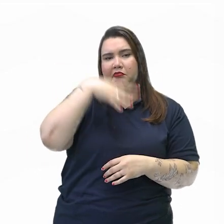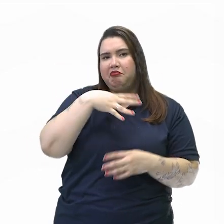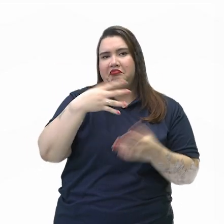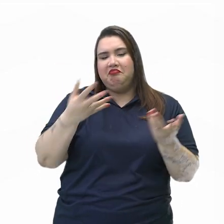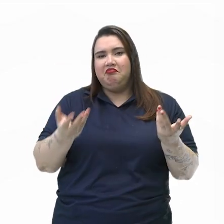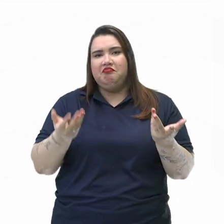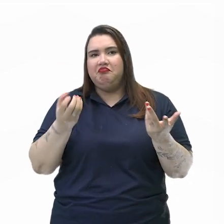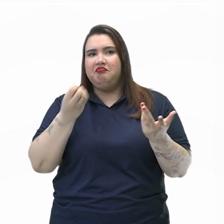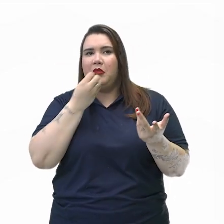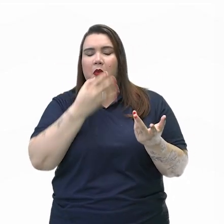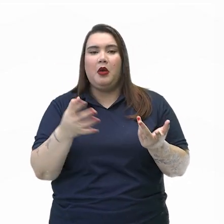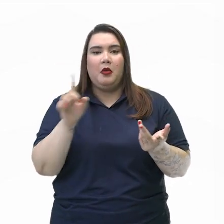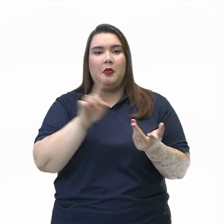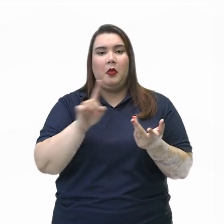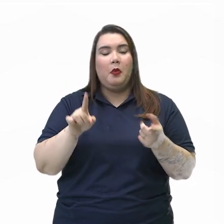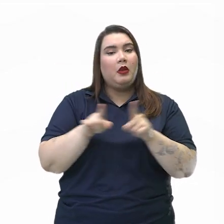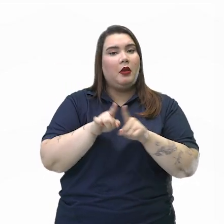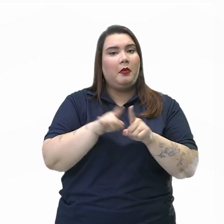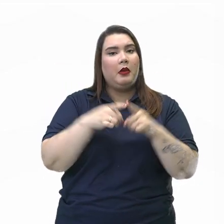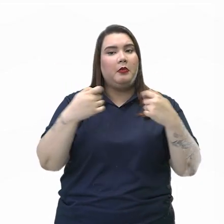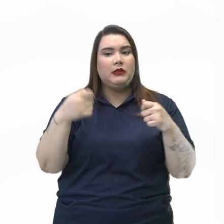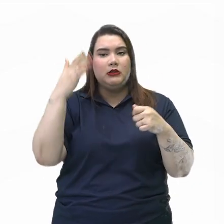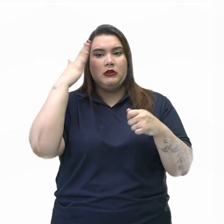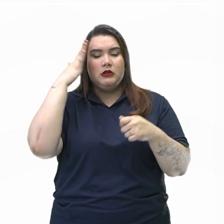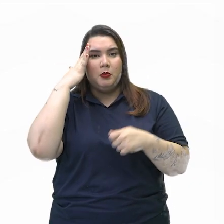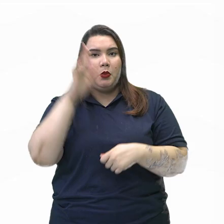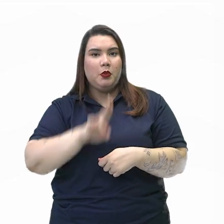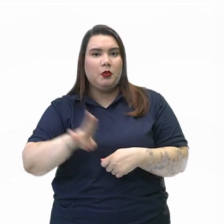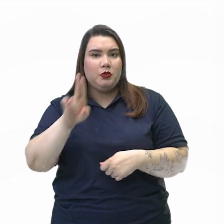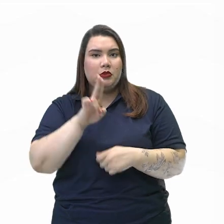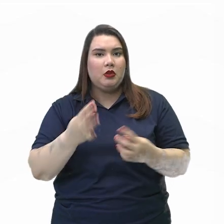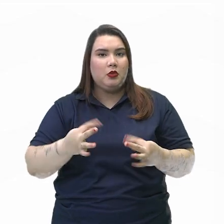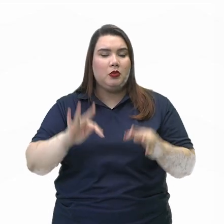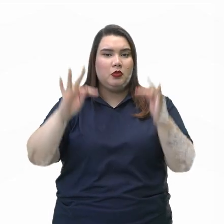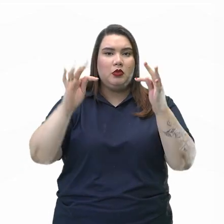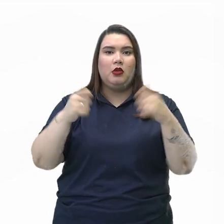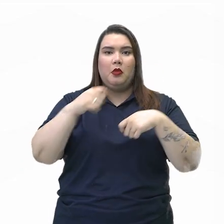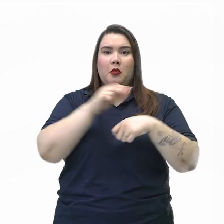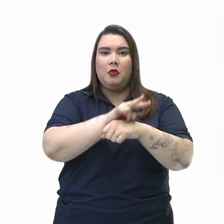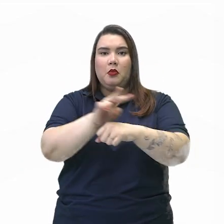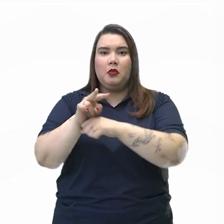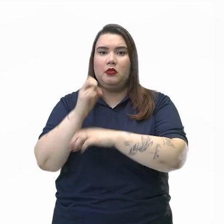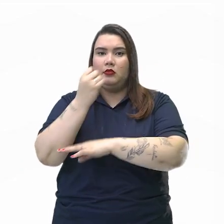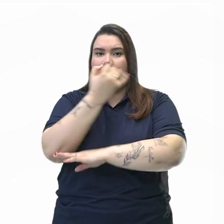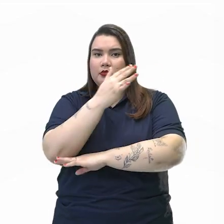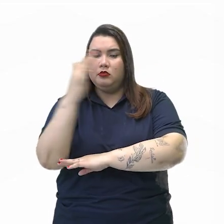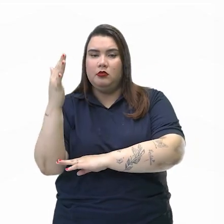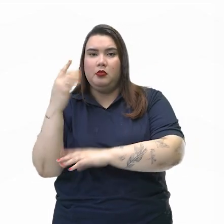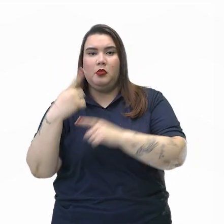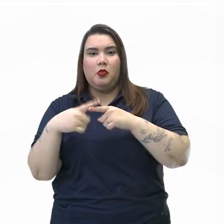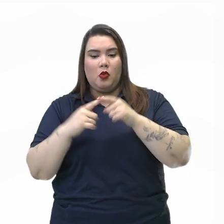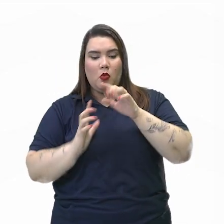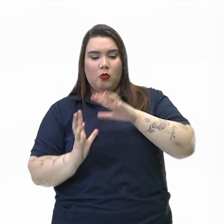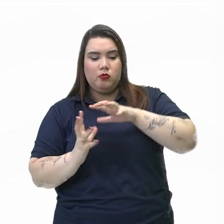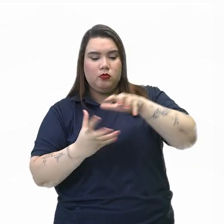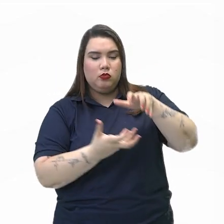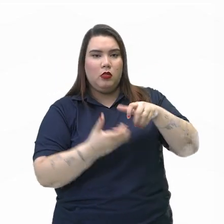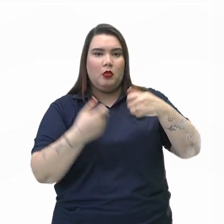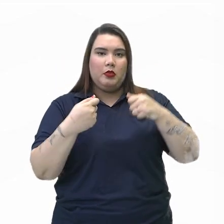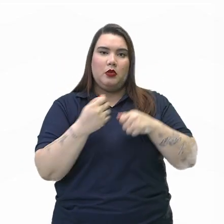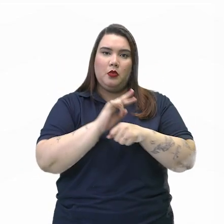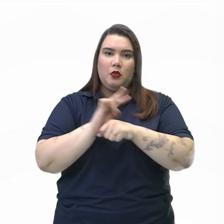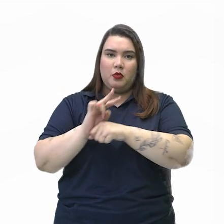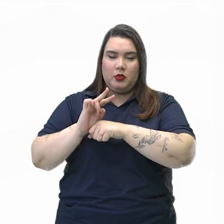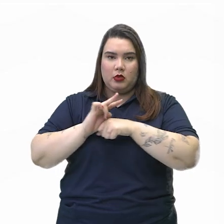né? E usar tecnologias também que preservem o meio ambiente, né? Porque a nossa casa, o planeta Terra, ele deve ser